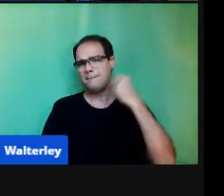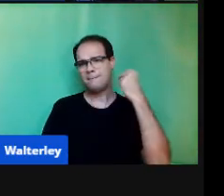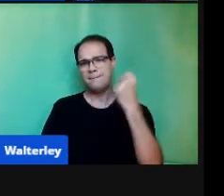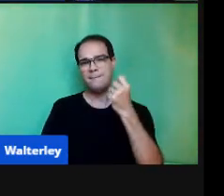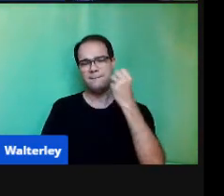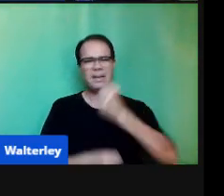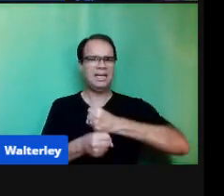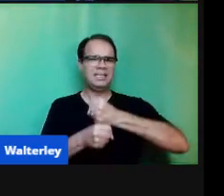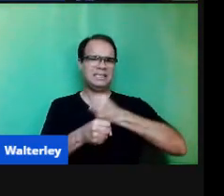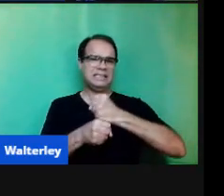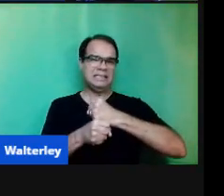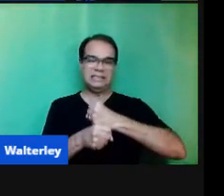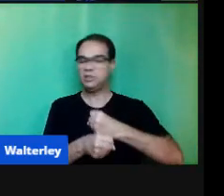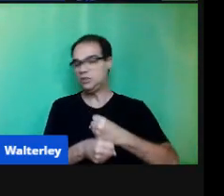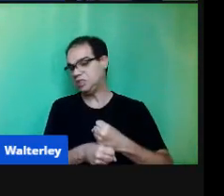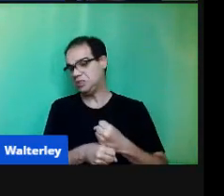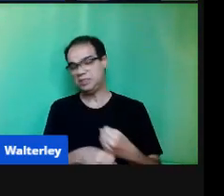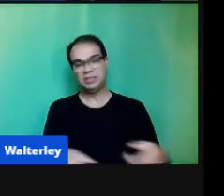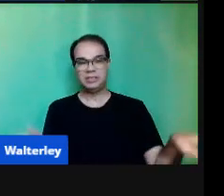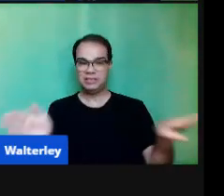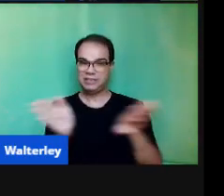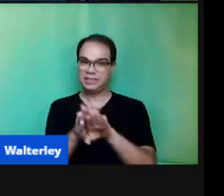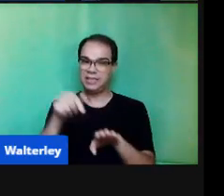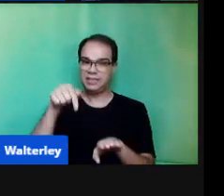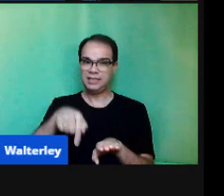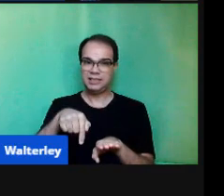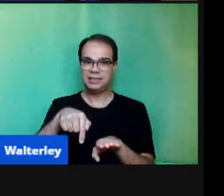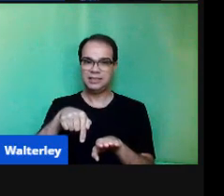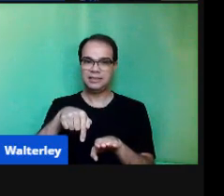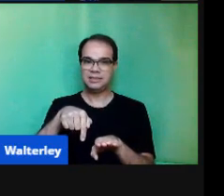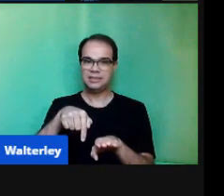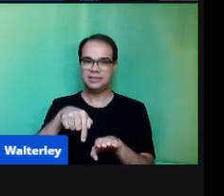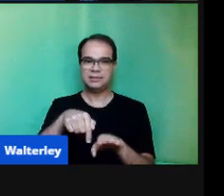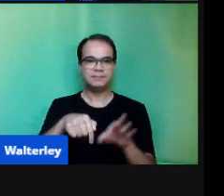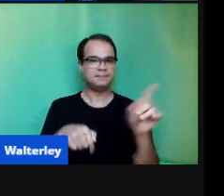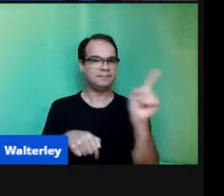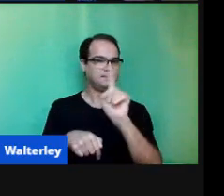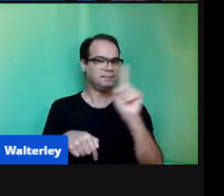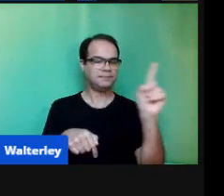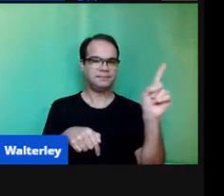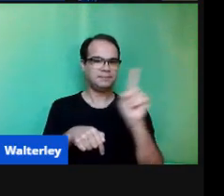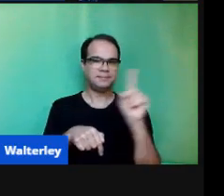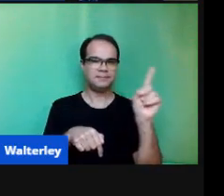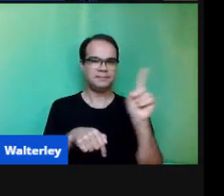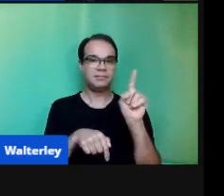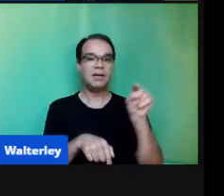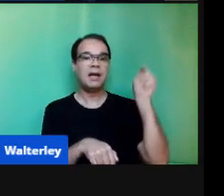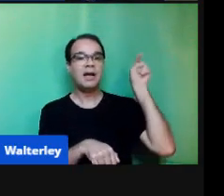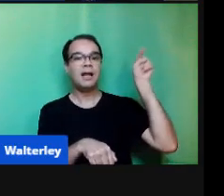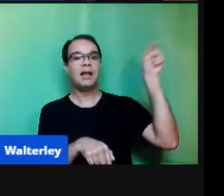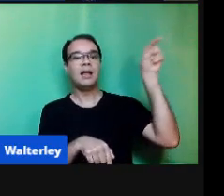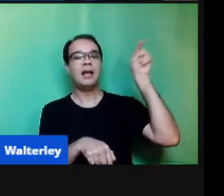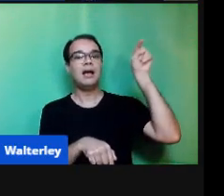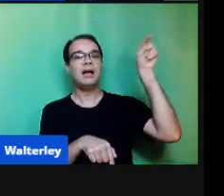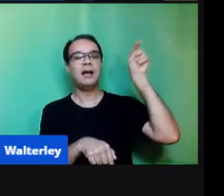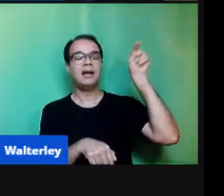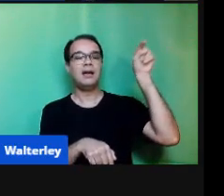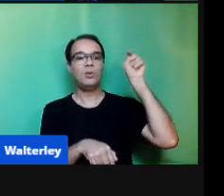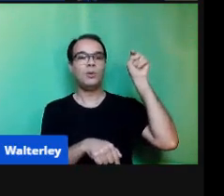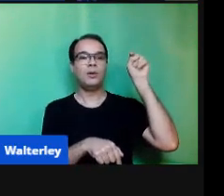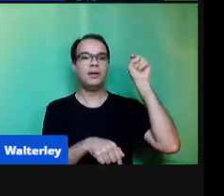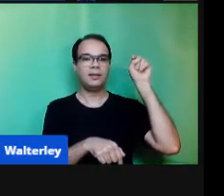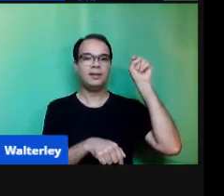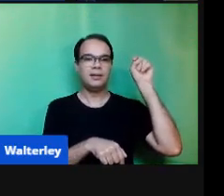1903, 6 anos após a primeira exibição de cinema em Paris, já tinha uma exibição de cinema aqui em Mato Grosso